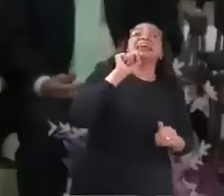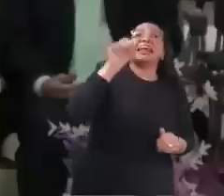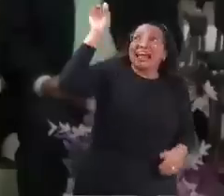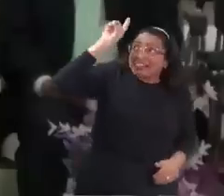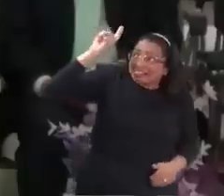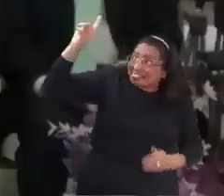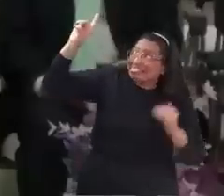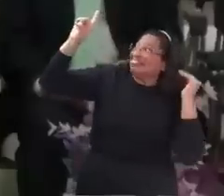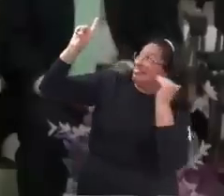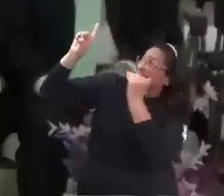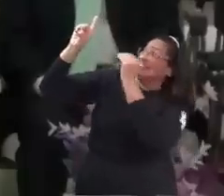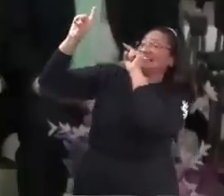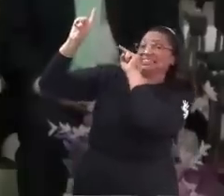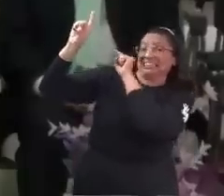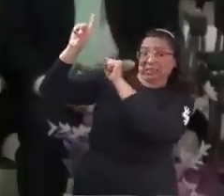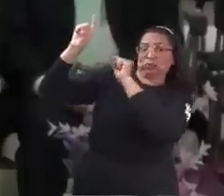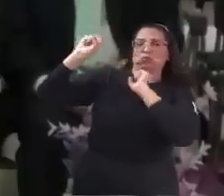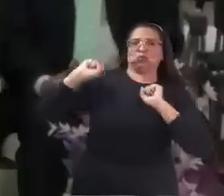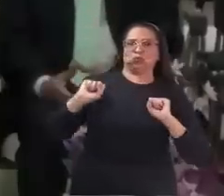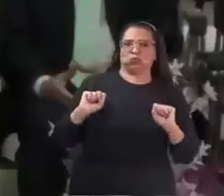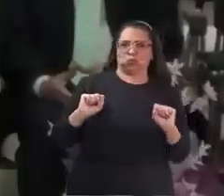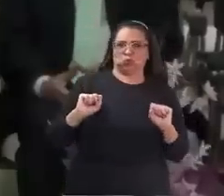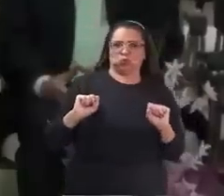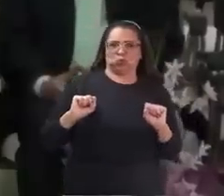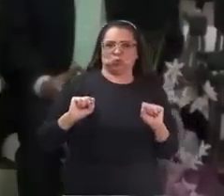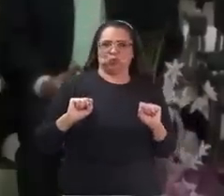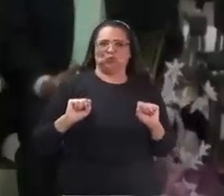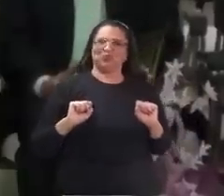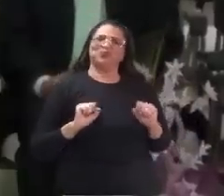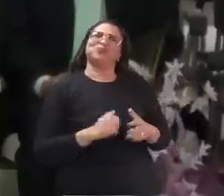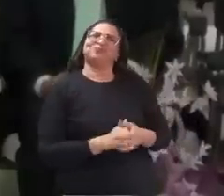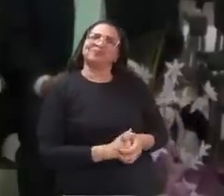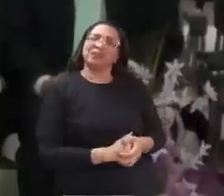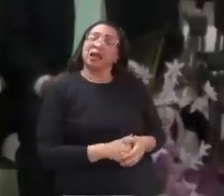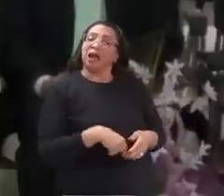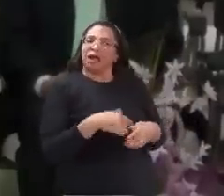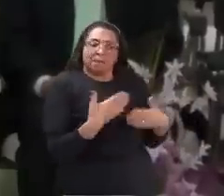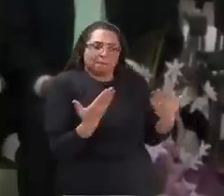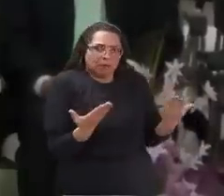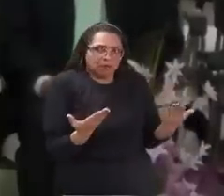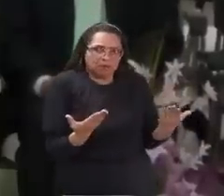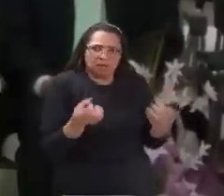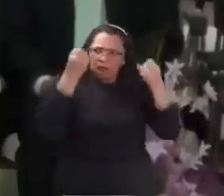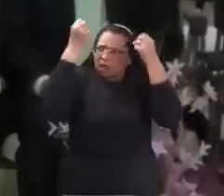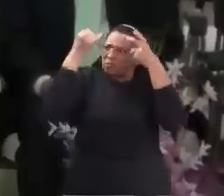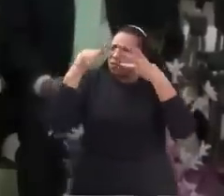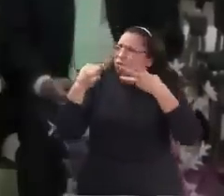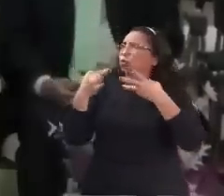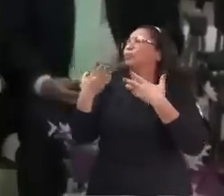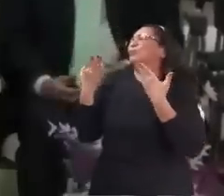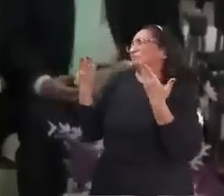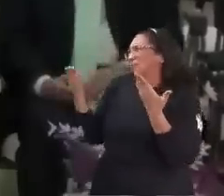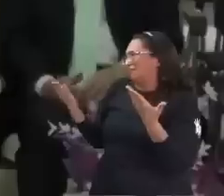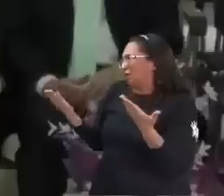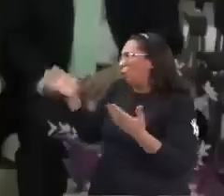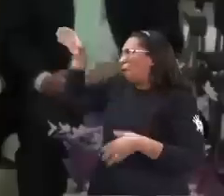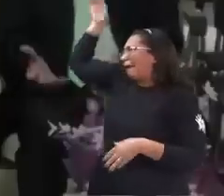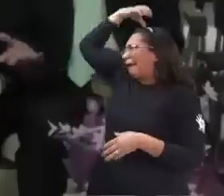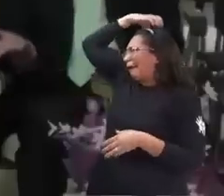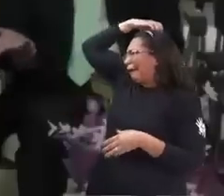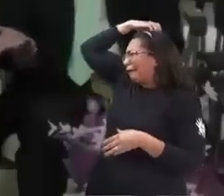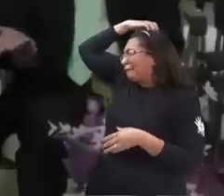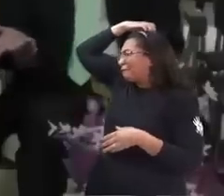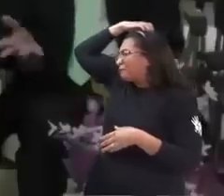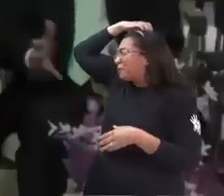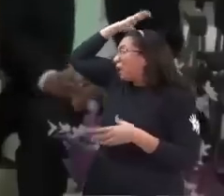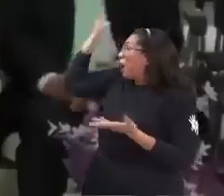temem. Dizem: é que as mulheres hebreias são diferentes das egípcias. Quando a gente chega, o menino